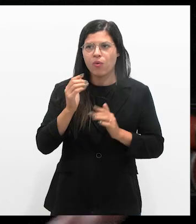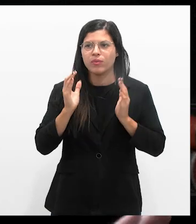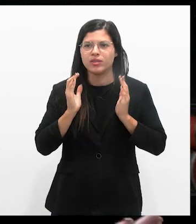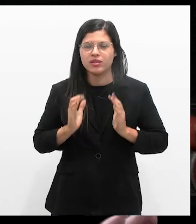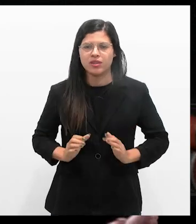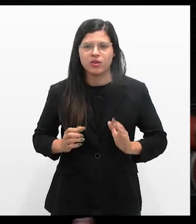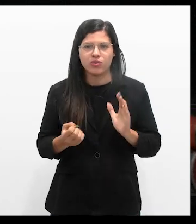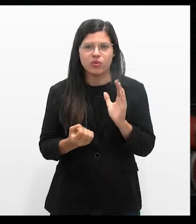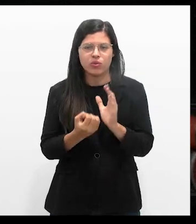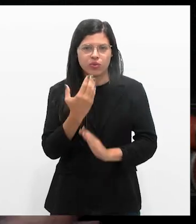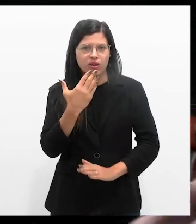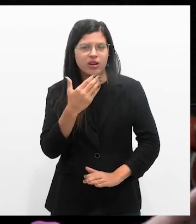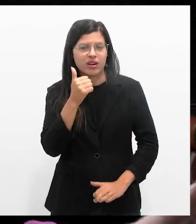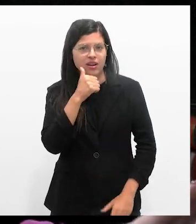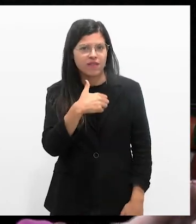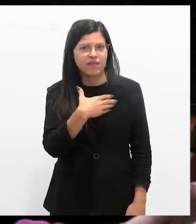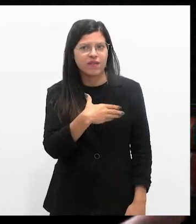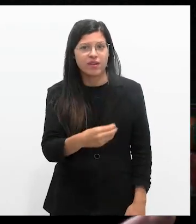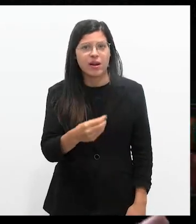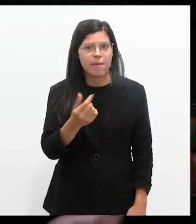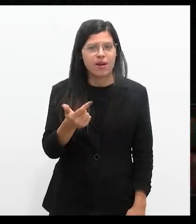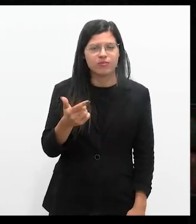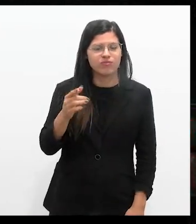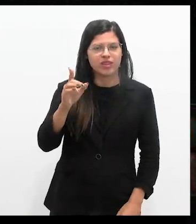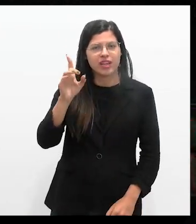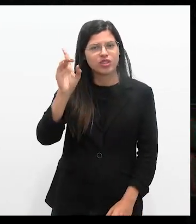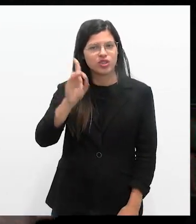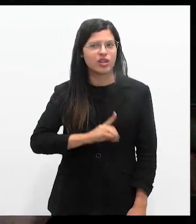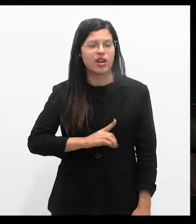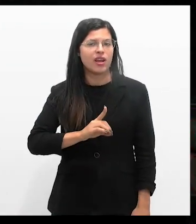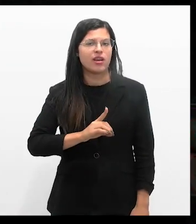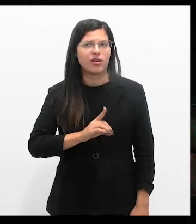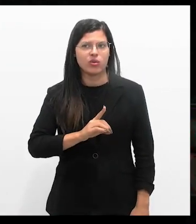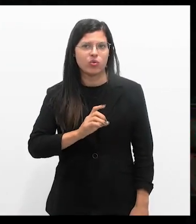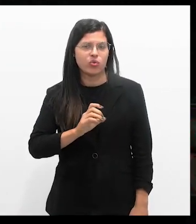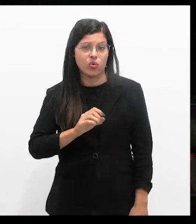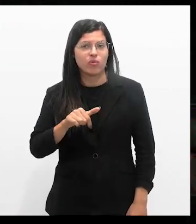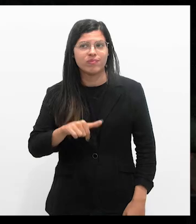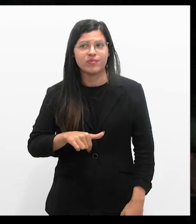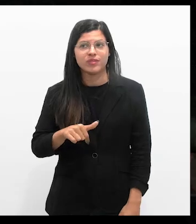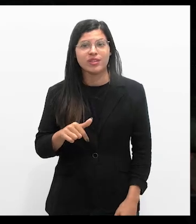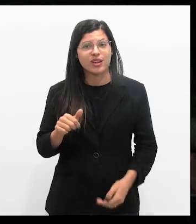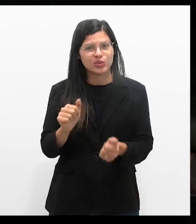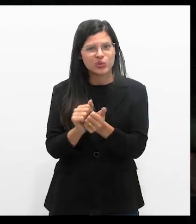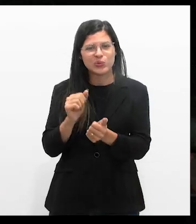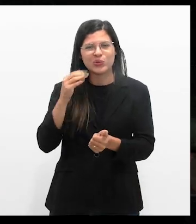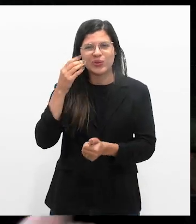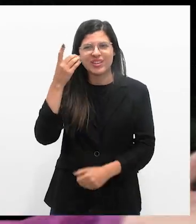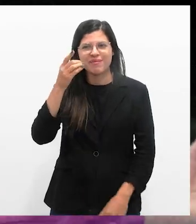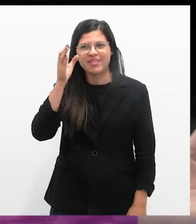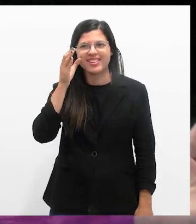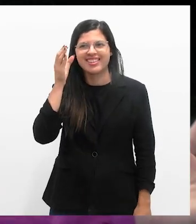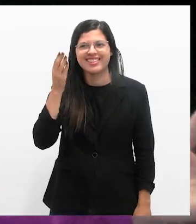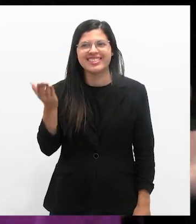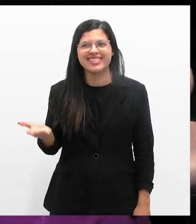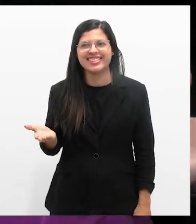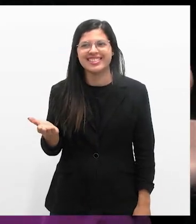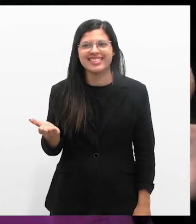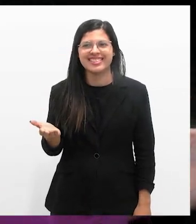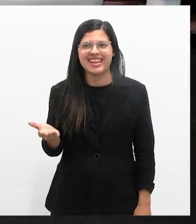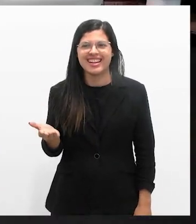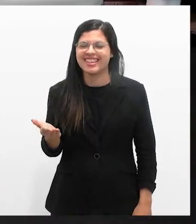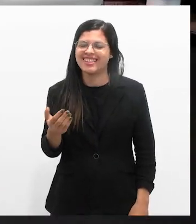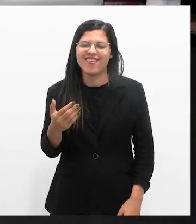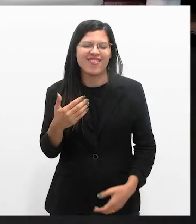homem cidadão não cria filhas para não ter direito a ocupar esses espaços ou ter sua dignidade. Está ao lado da Célia.